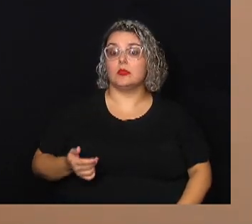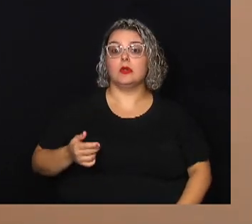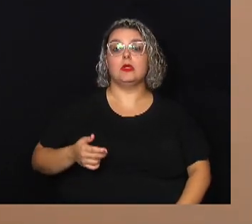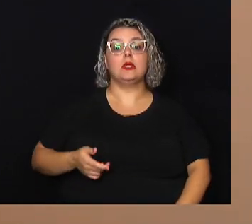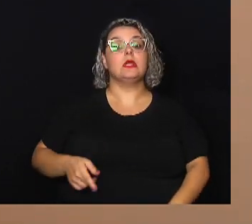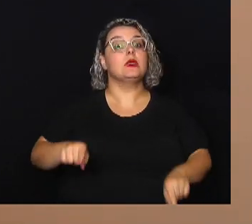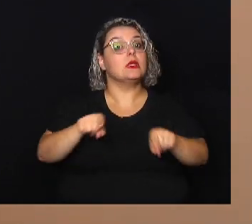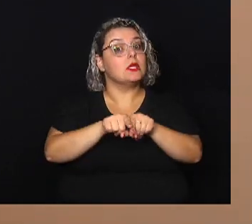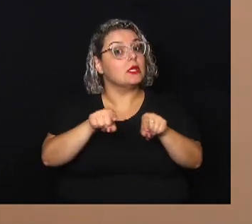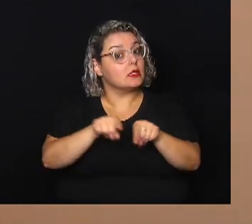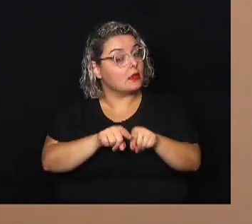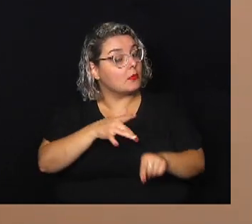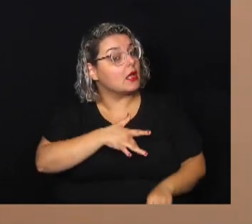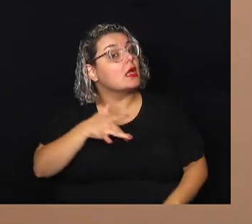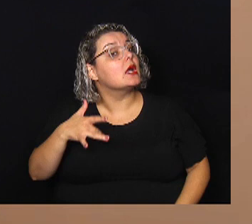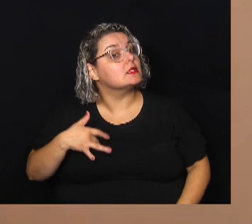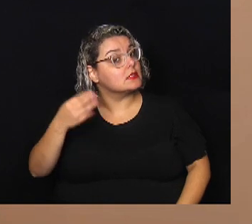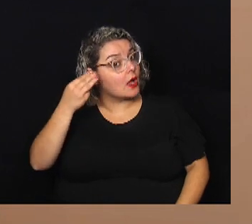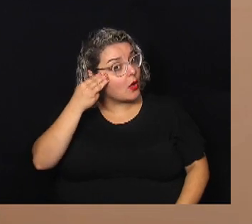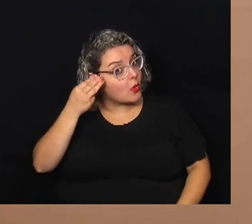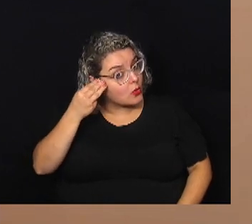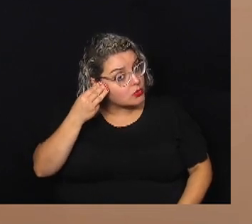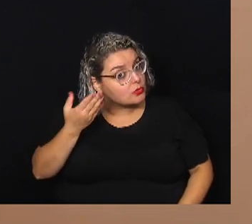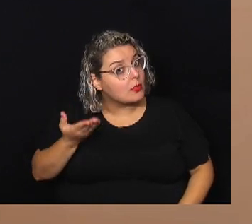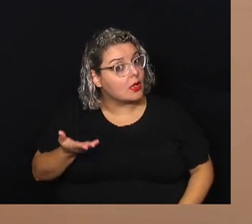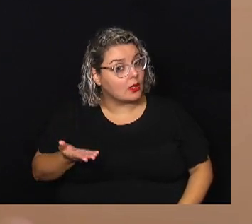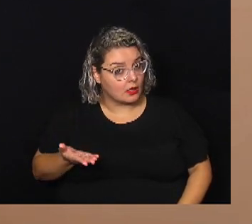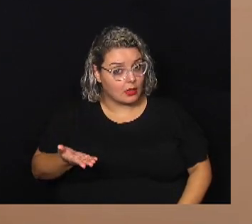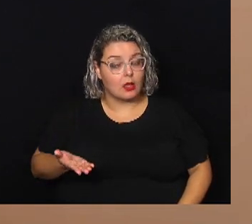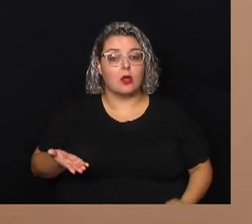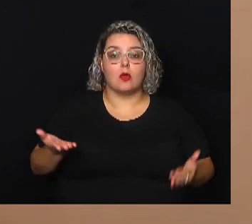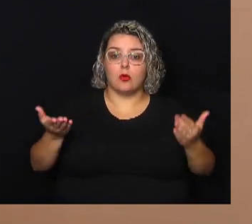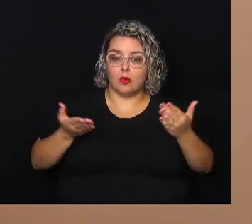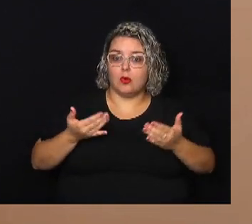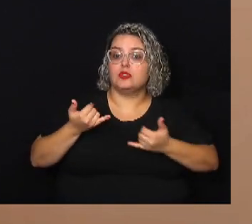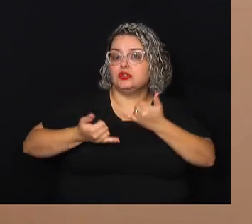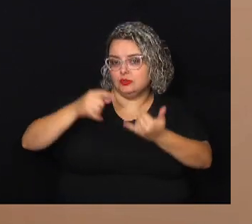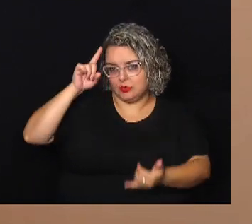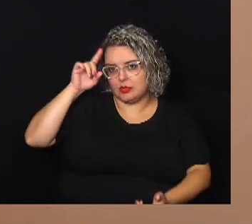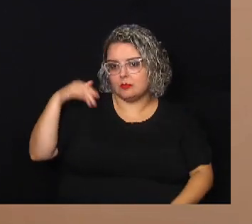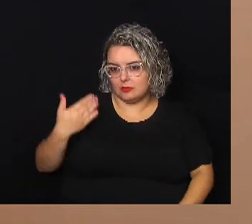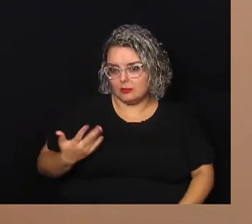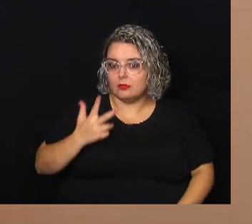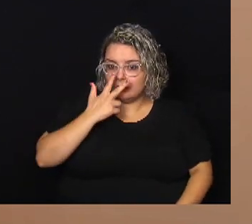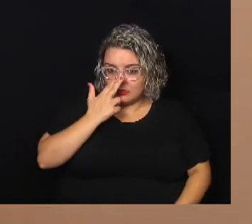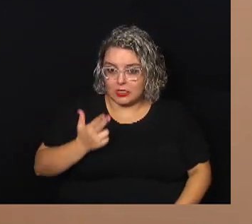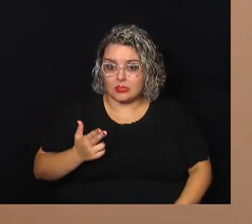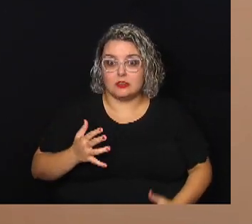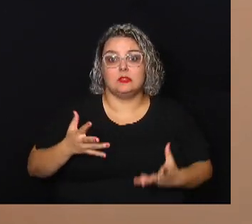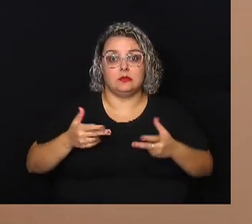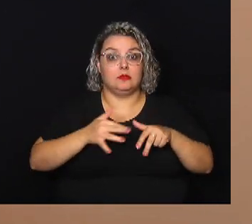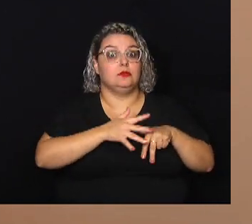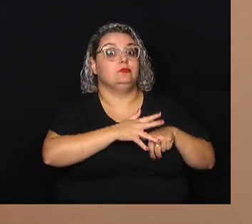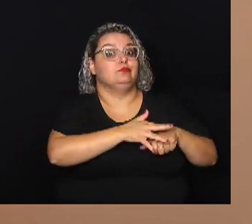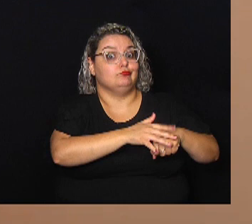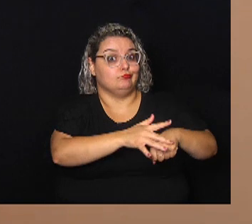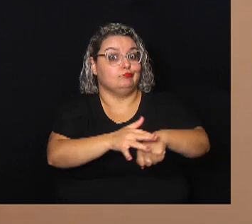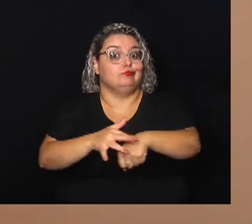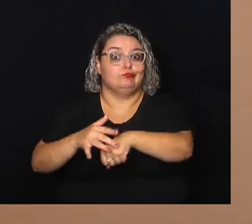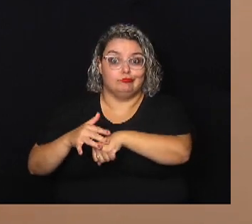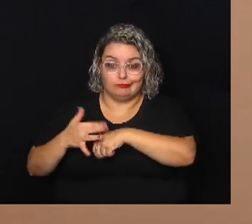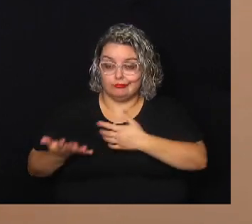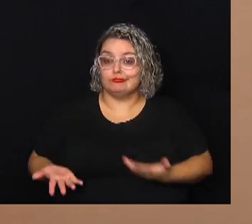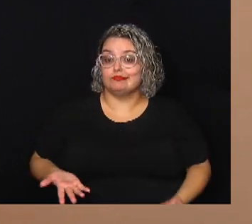saúde mental. Hoje, a gente brinca no nosso dia a dia, que parece que está todo mundo doente, né? E a